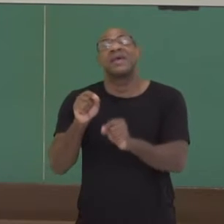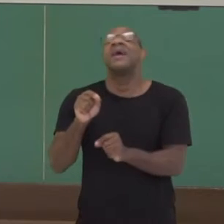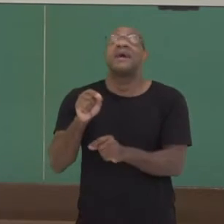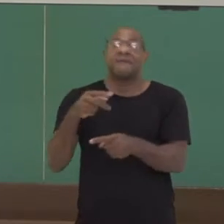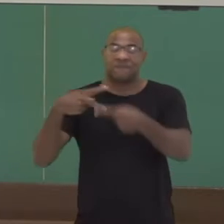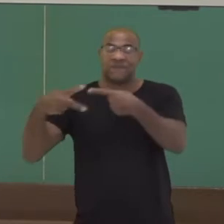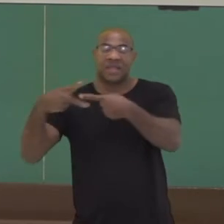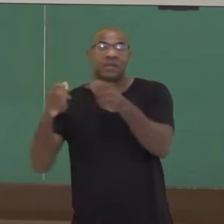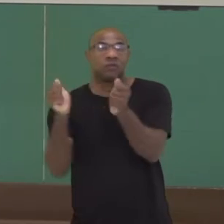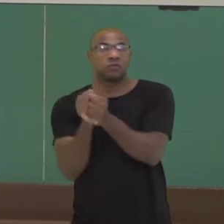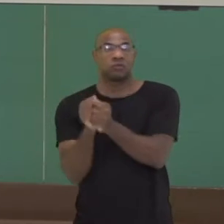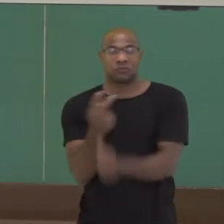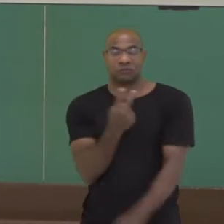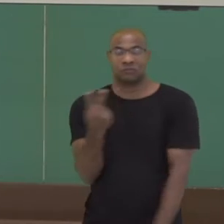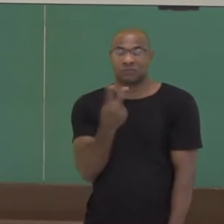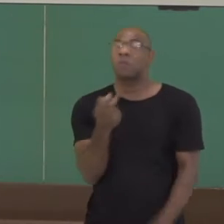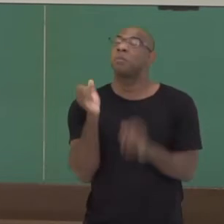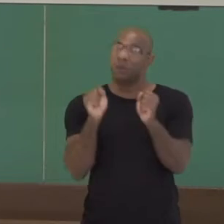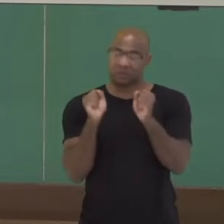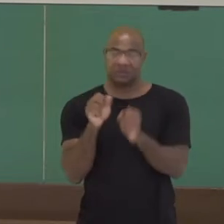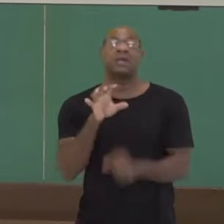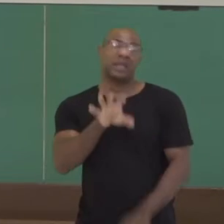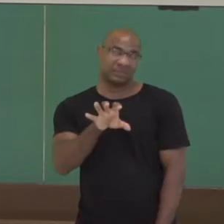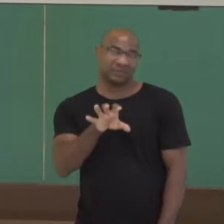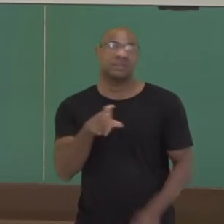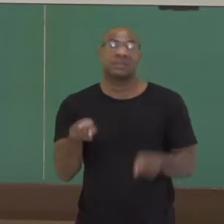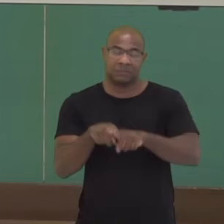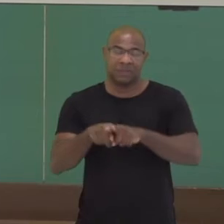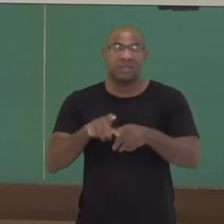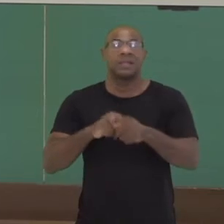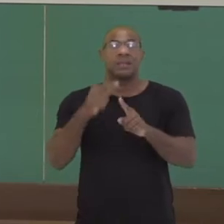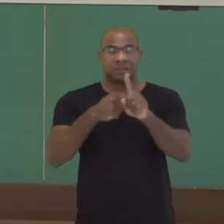temperatura também pode ser representada dessa forma.